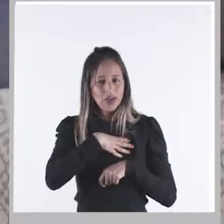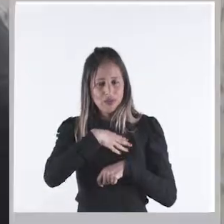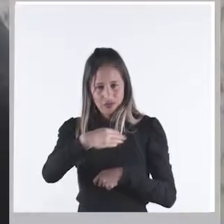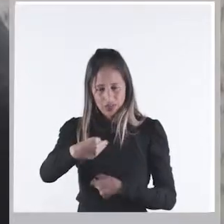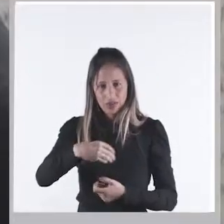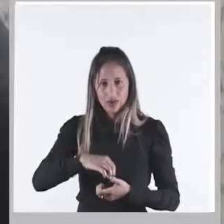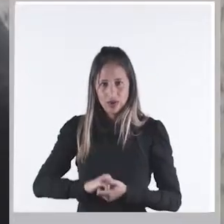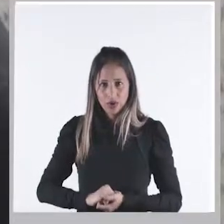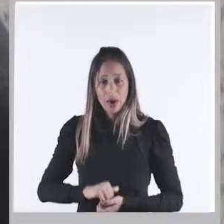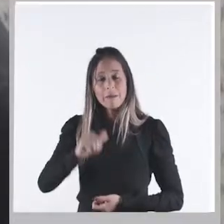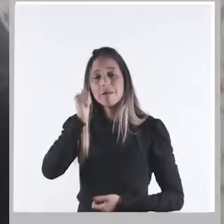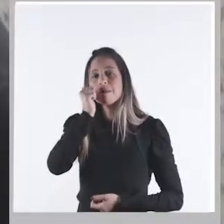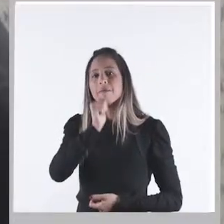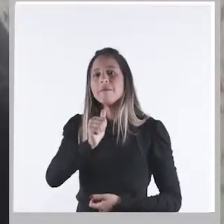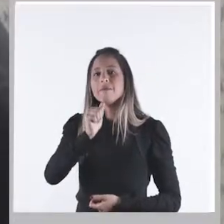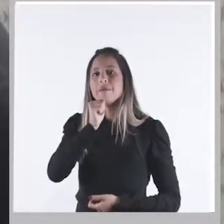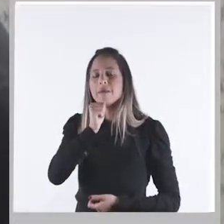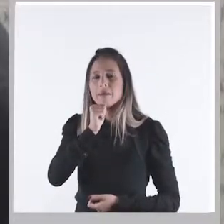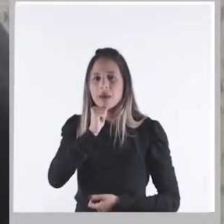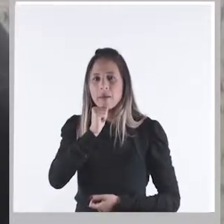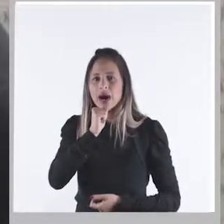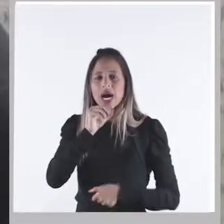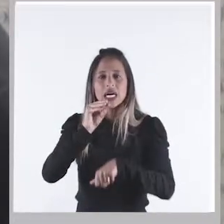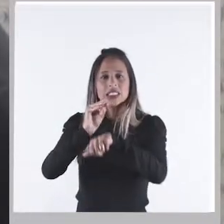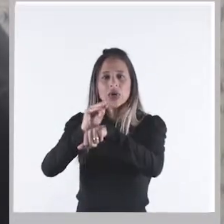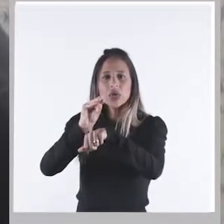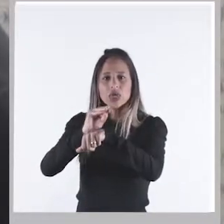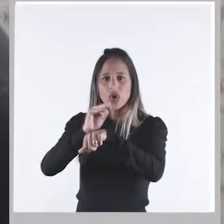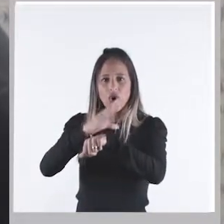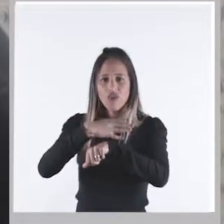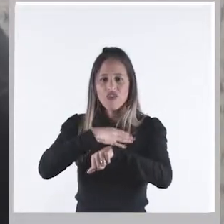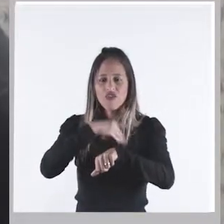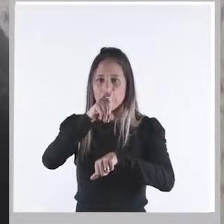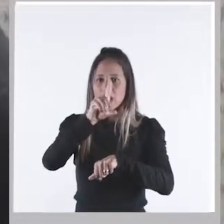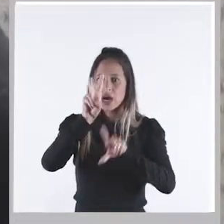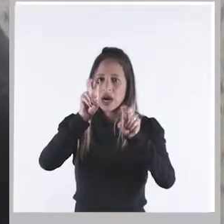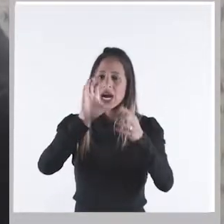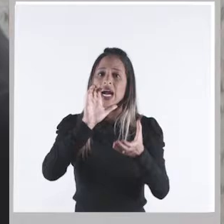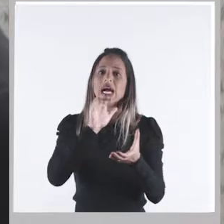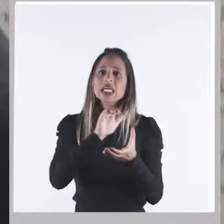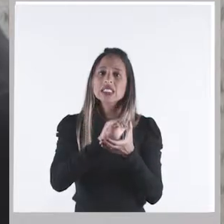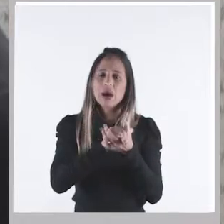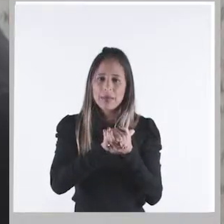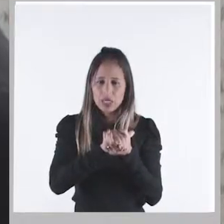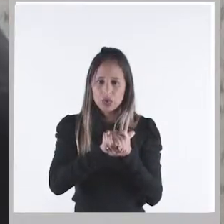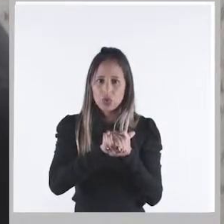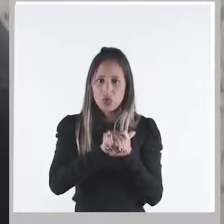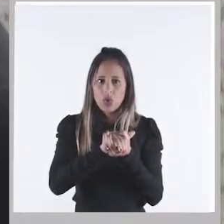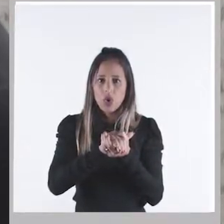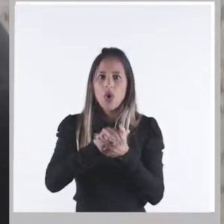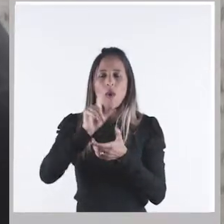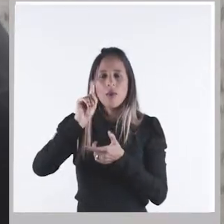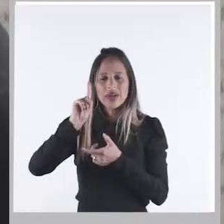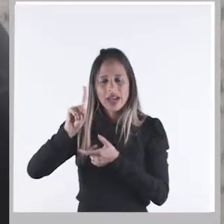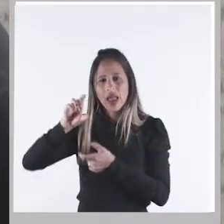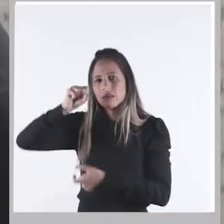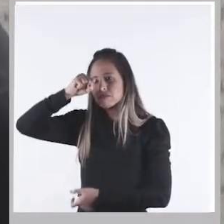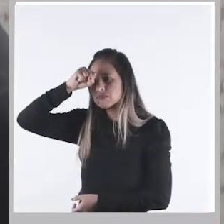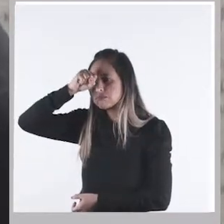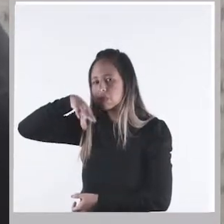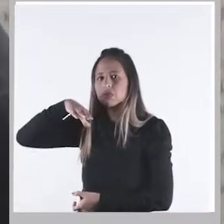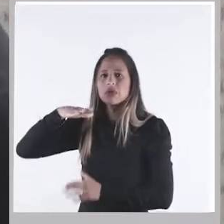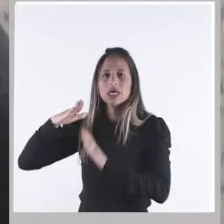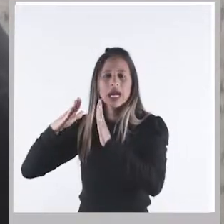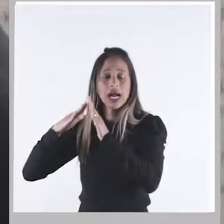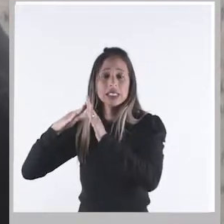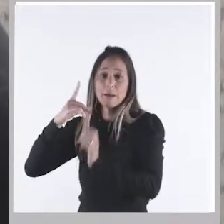filhos. E a mamãe, ela não criou nenhuma das filhas para o casamento, né? Ela viveu uma experiência de violência doméstica